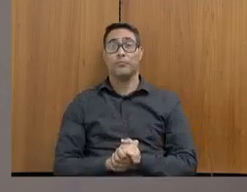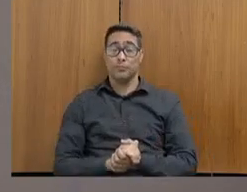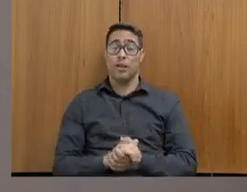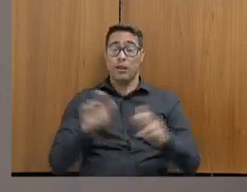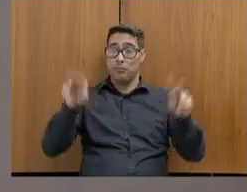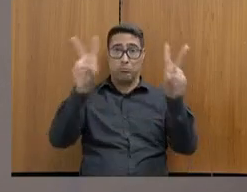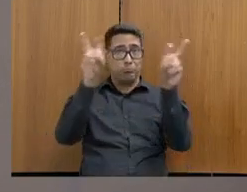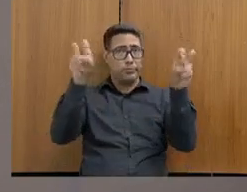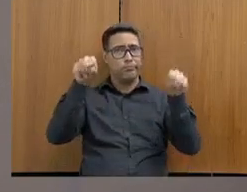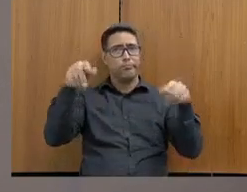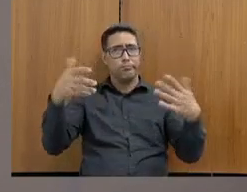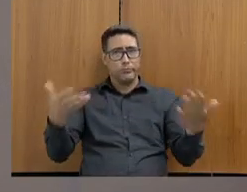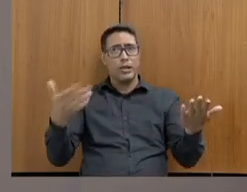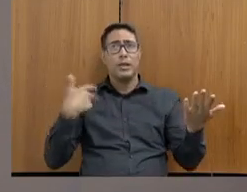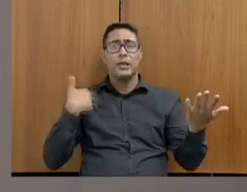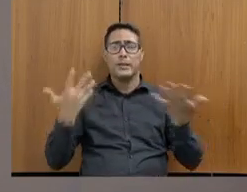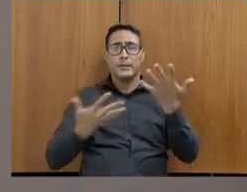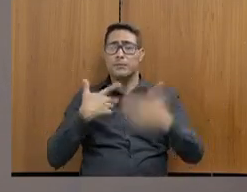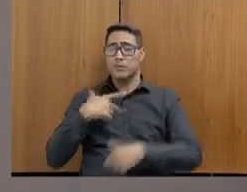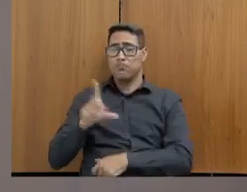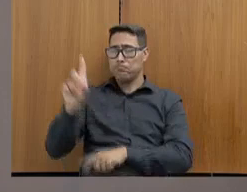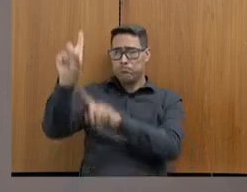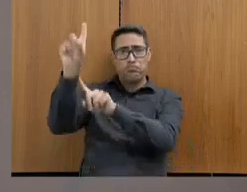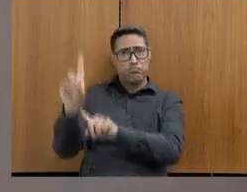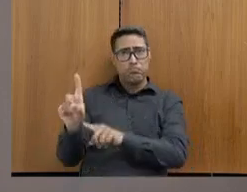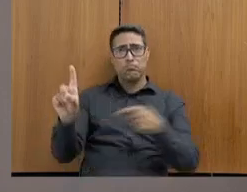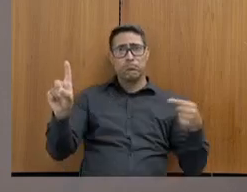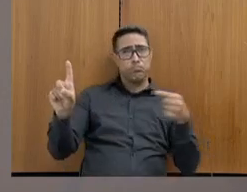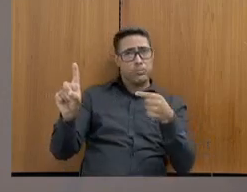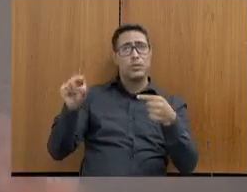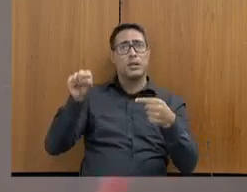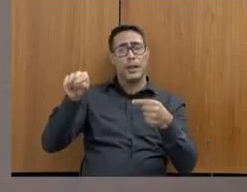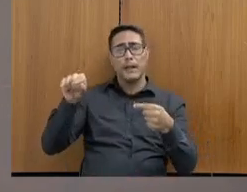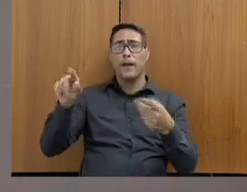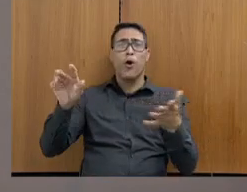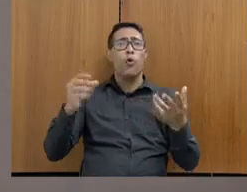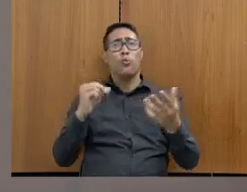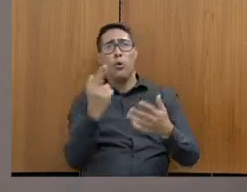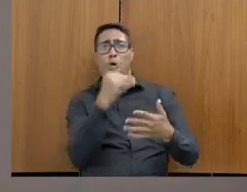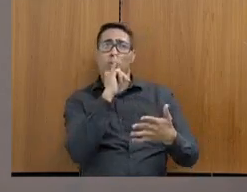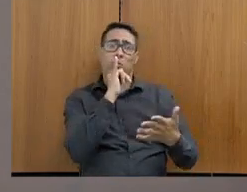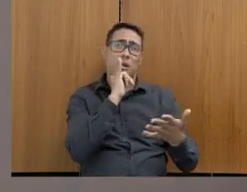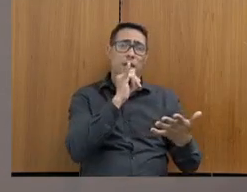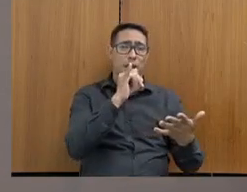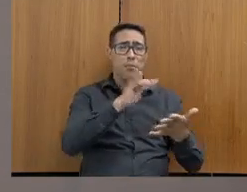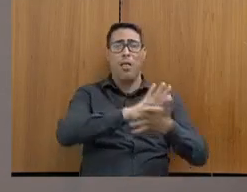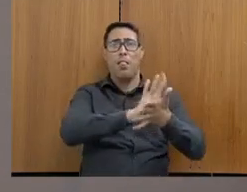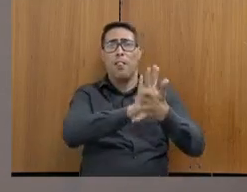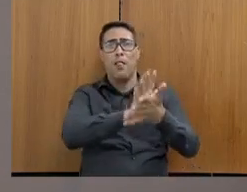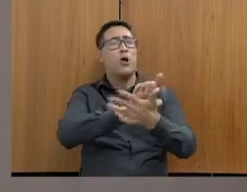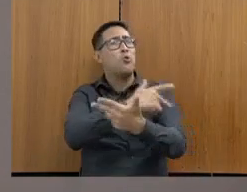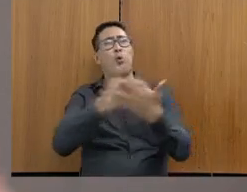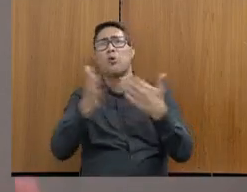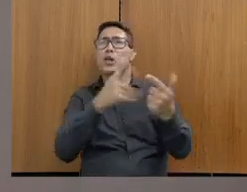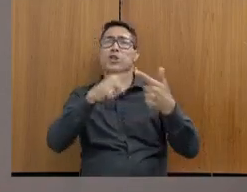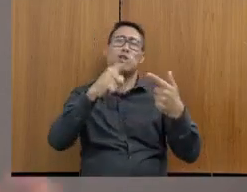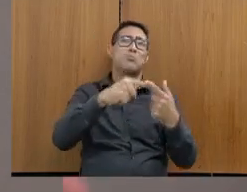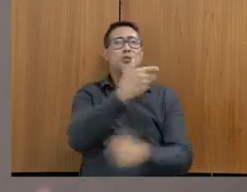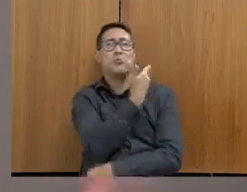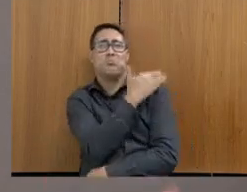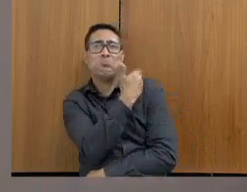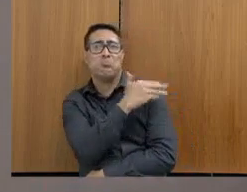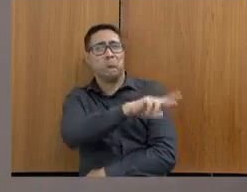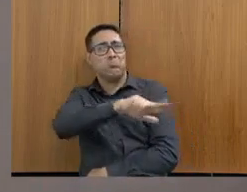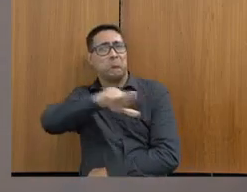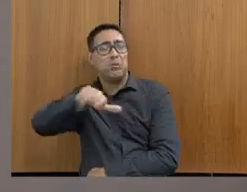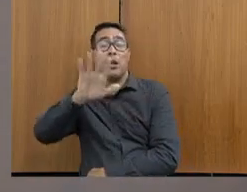é promoção de direitos né é repressão a quaisquer formas de discriminação é um tema